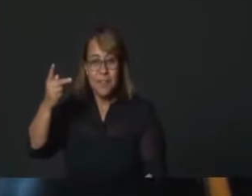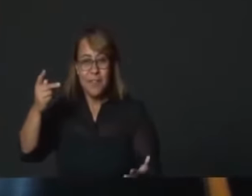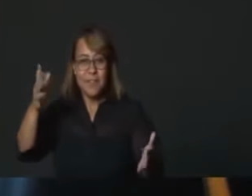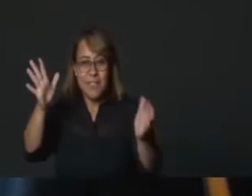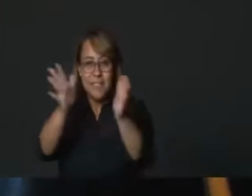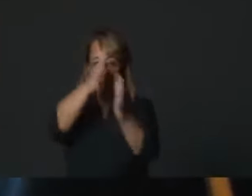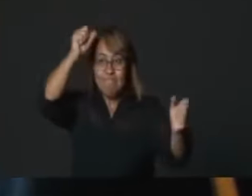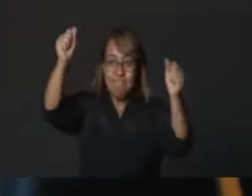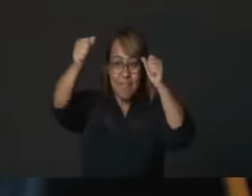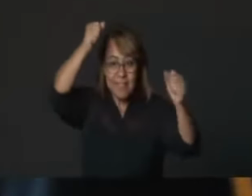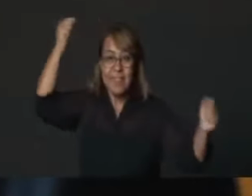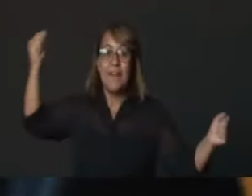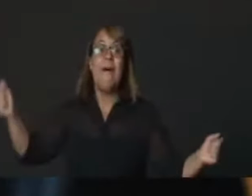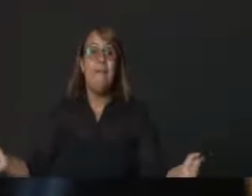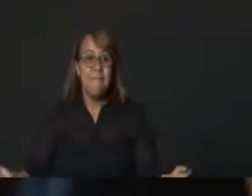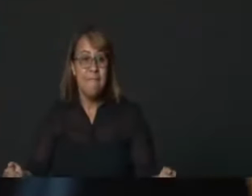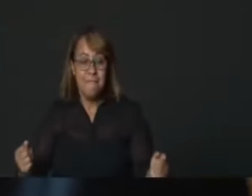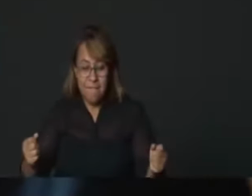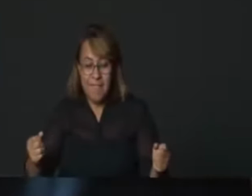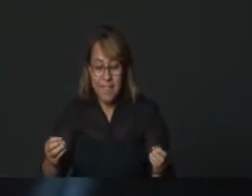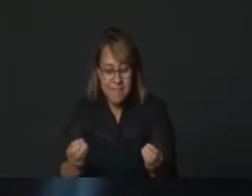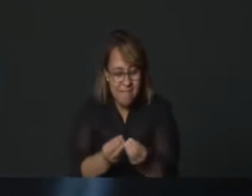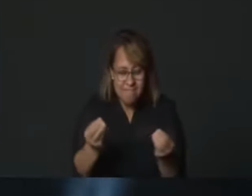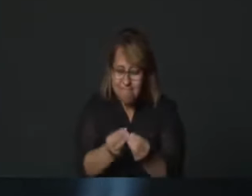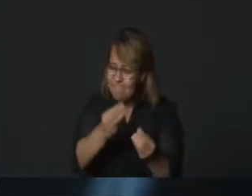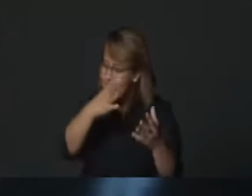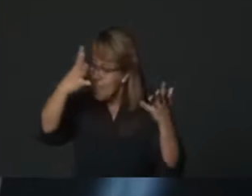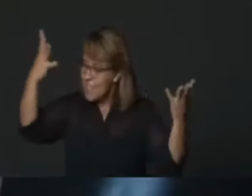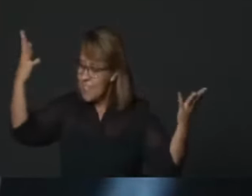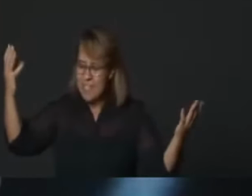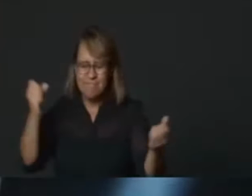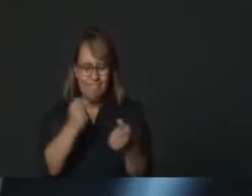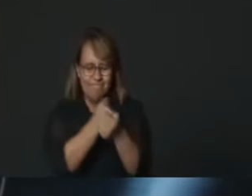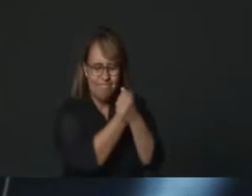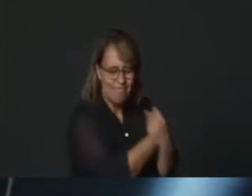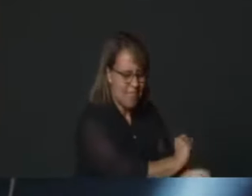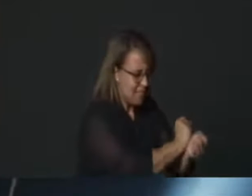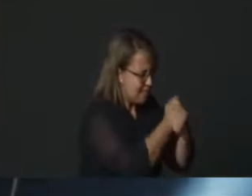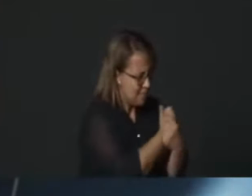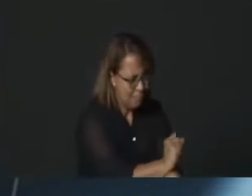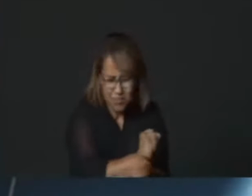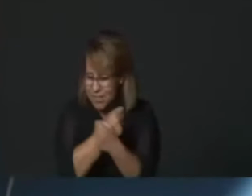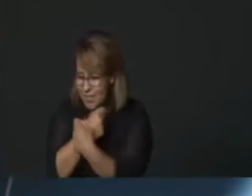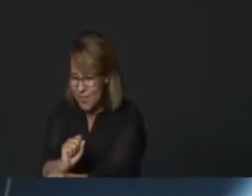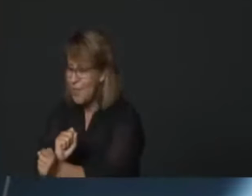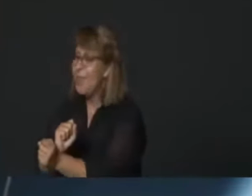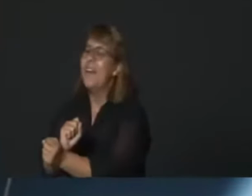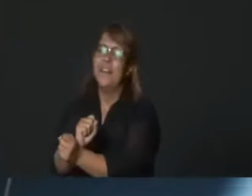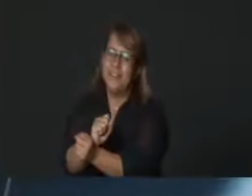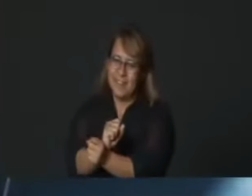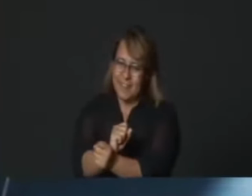revestido por esse poder E aí E aí